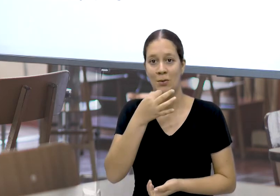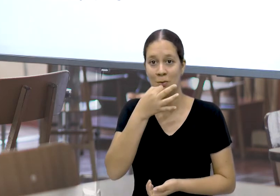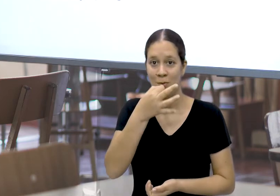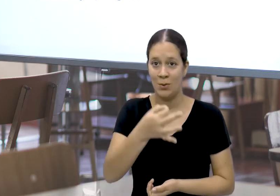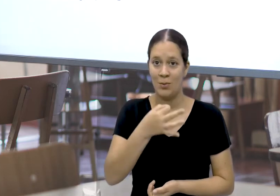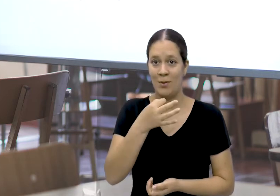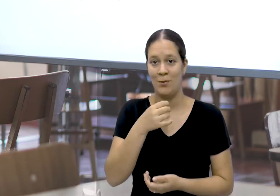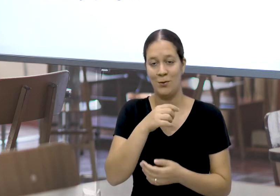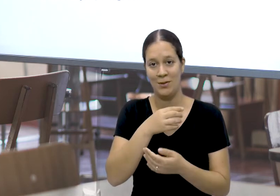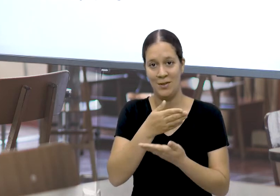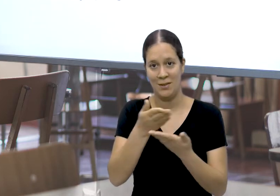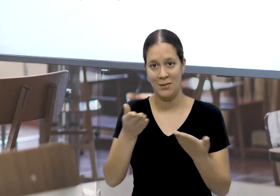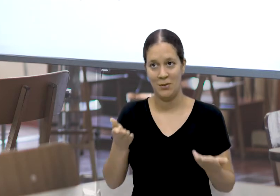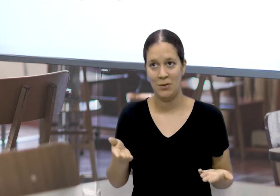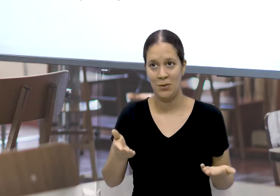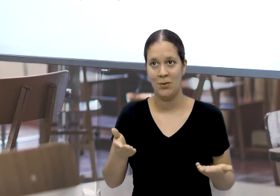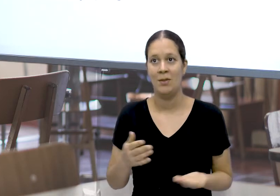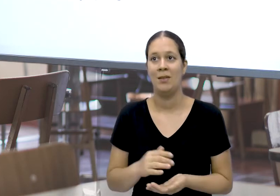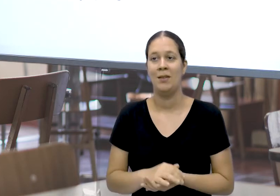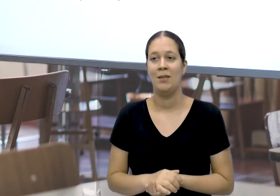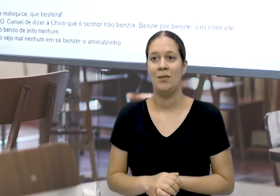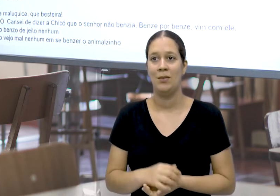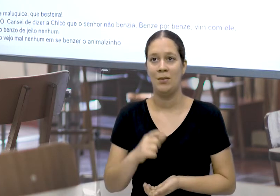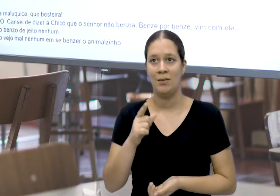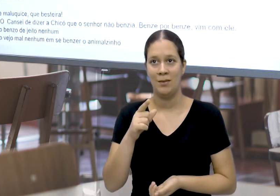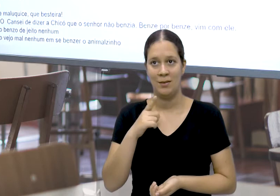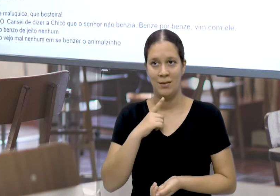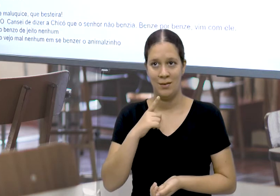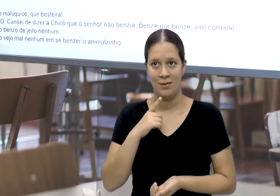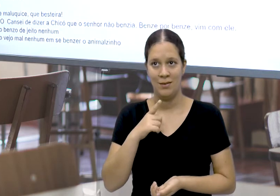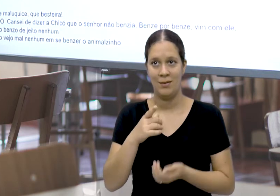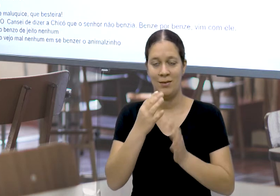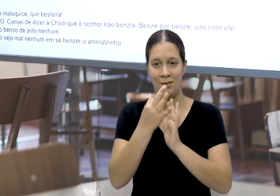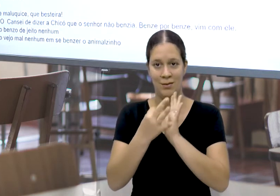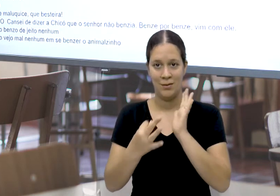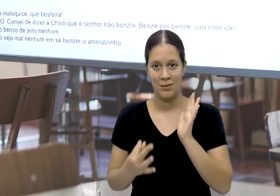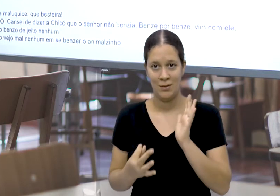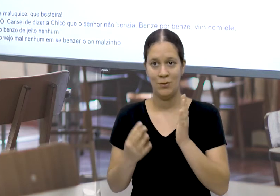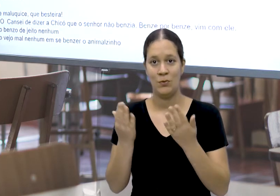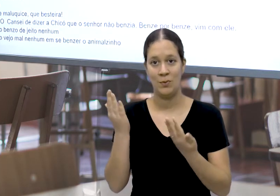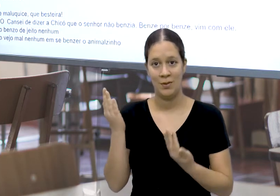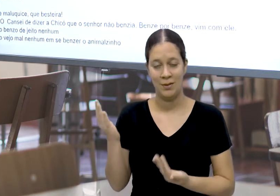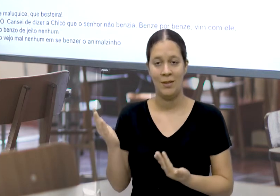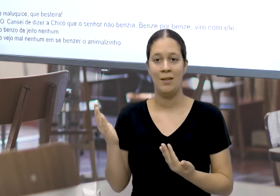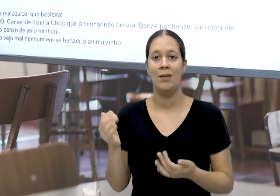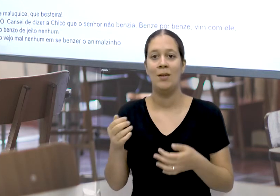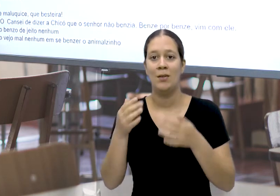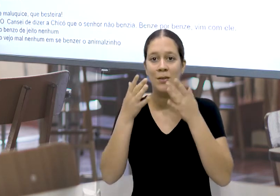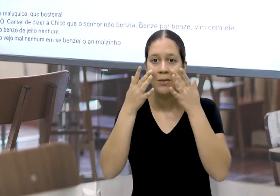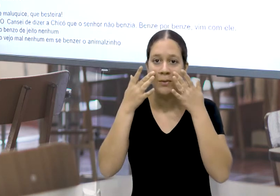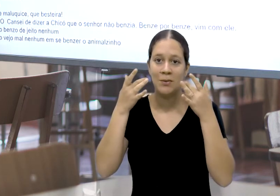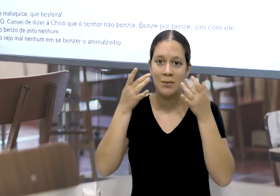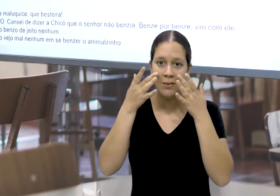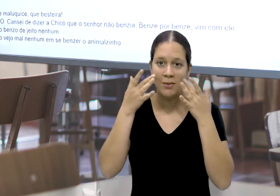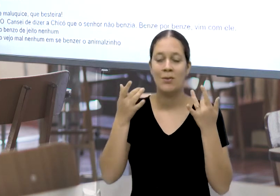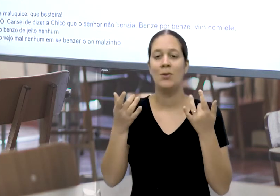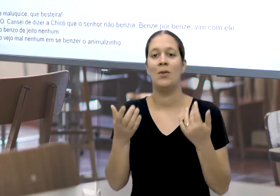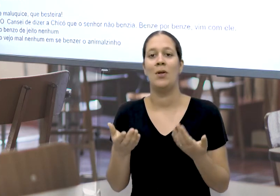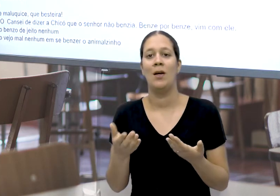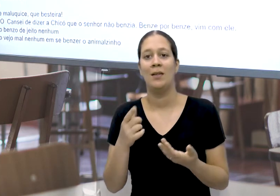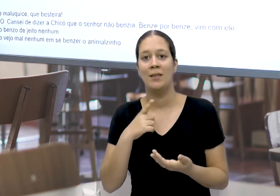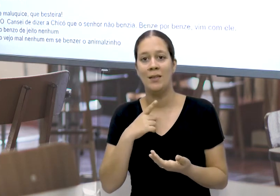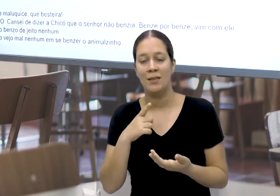sugestão para vocês, tá? Ó, eu trouxe esse texto do Auto da Compadecida. É aquela parte que João Grilo